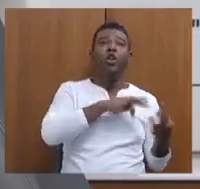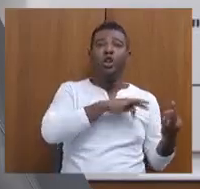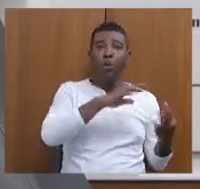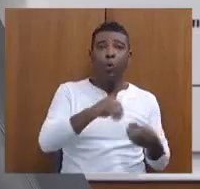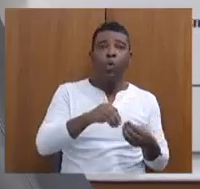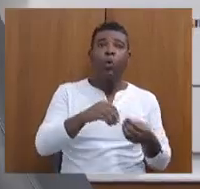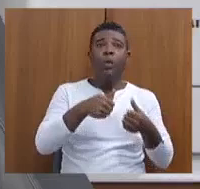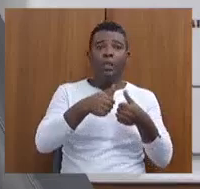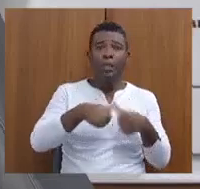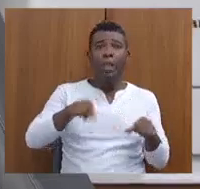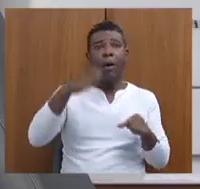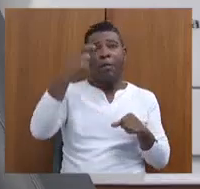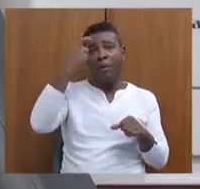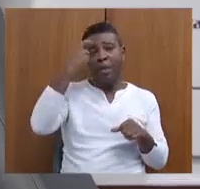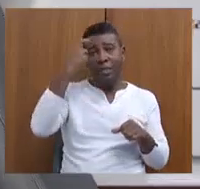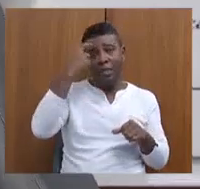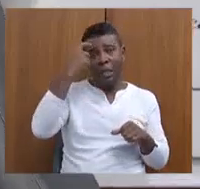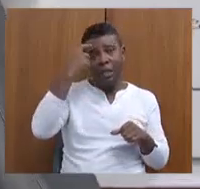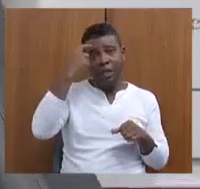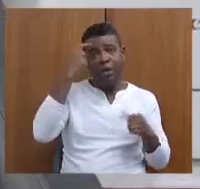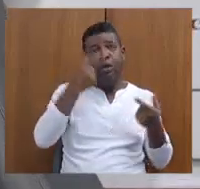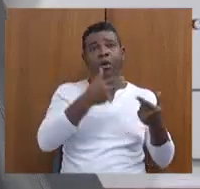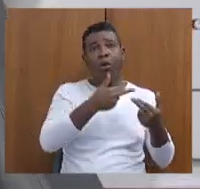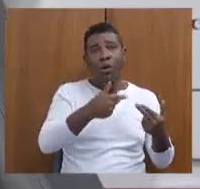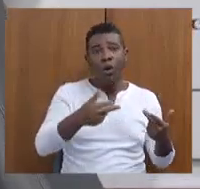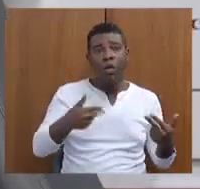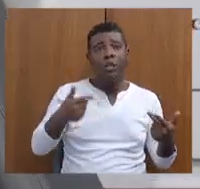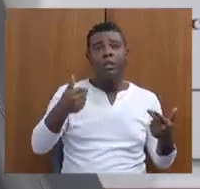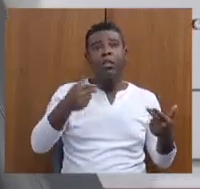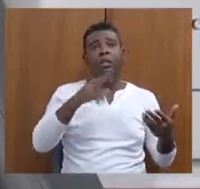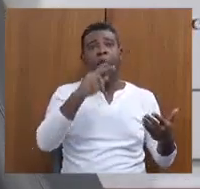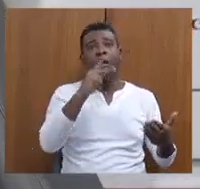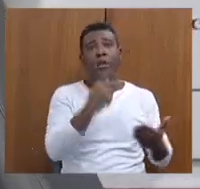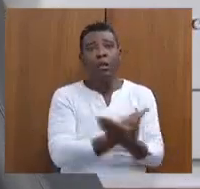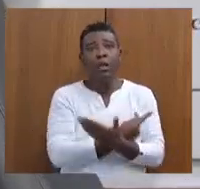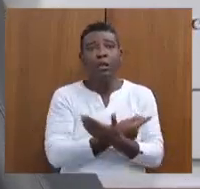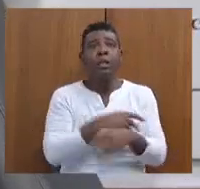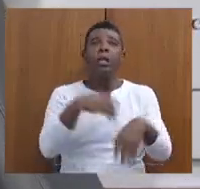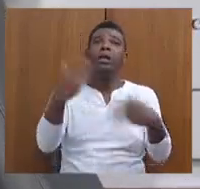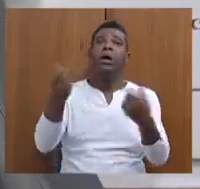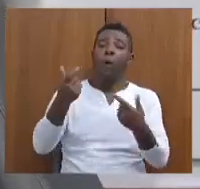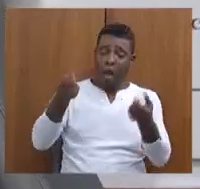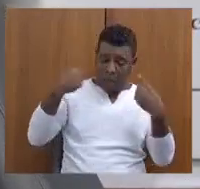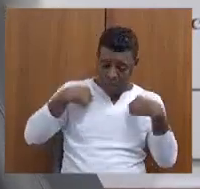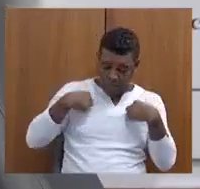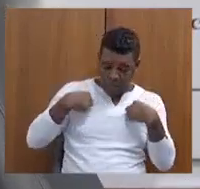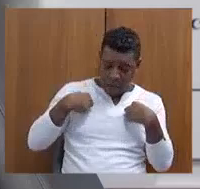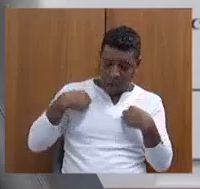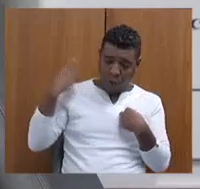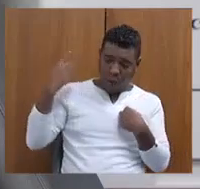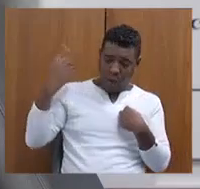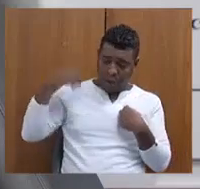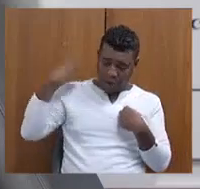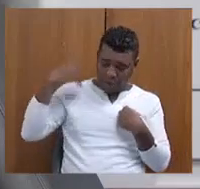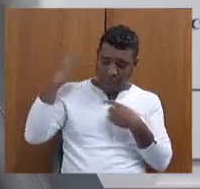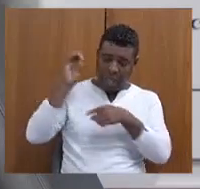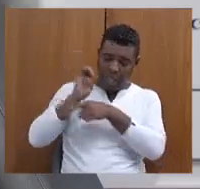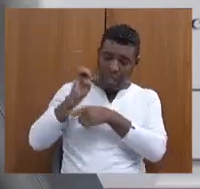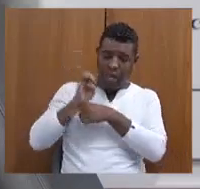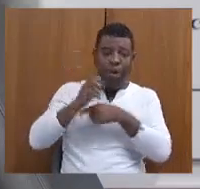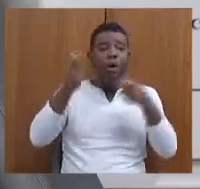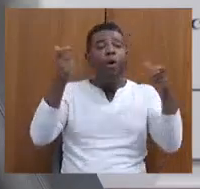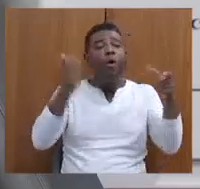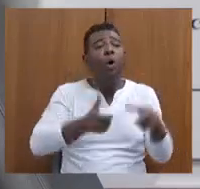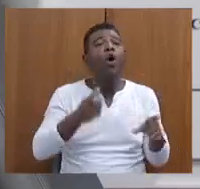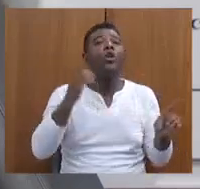que as coisas porém acontecendo onde eu acho isso Onde eu como deputado estadual que compro o papel de fiscalização acho esse plano